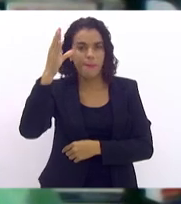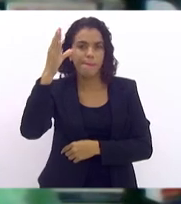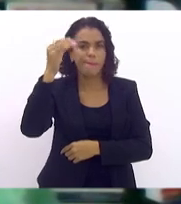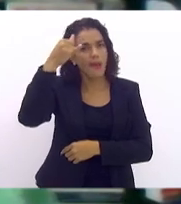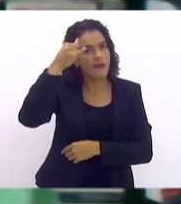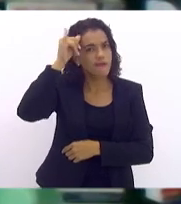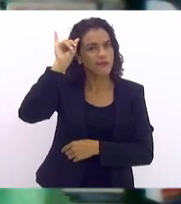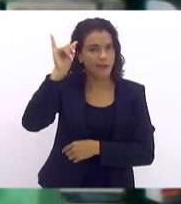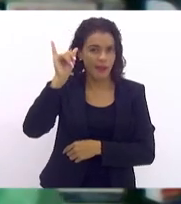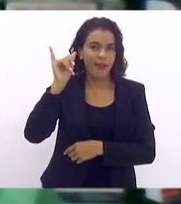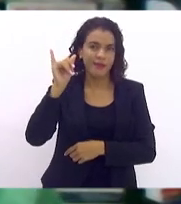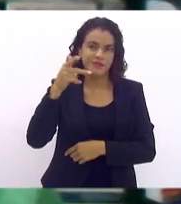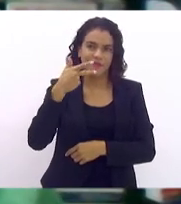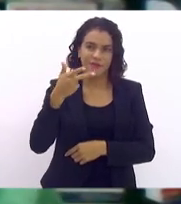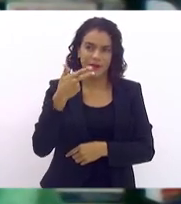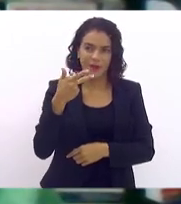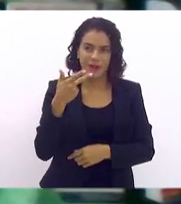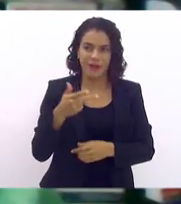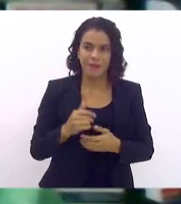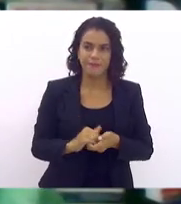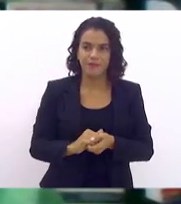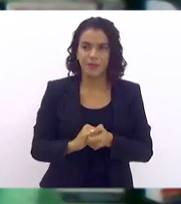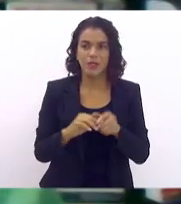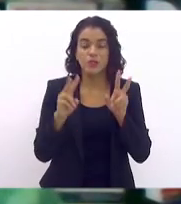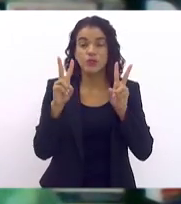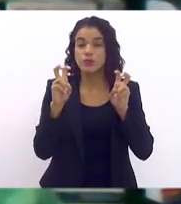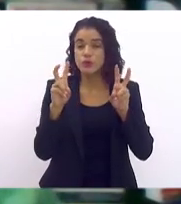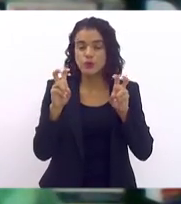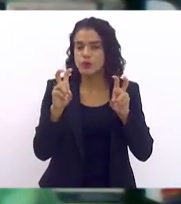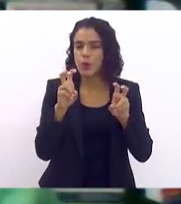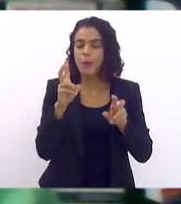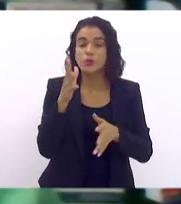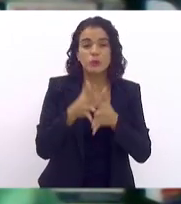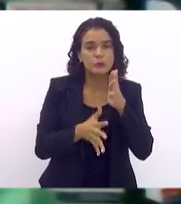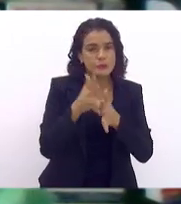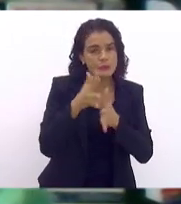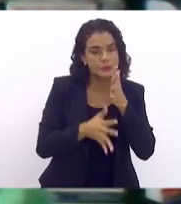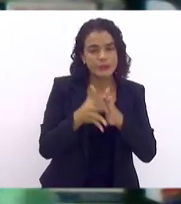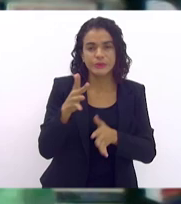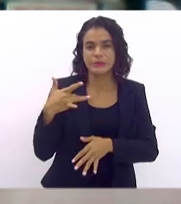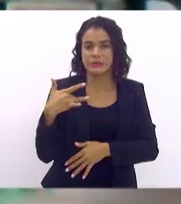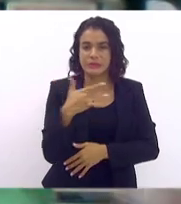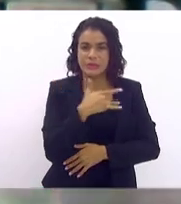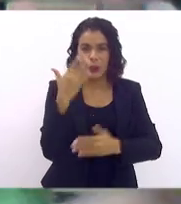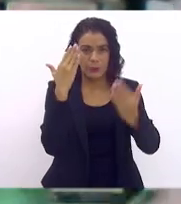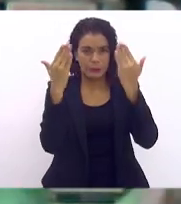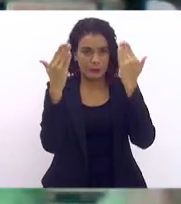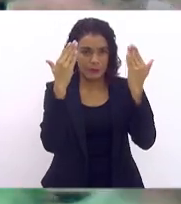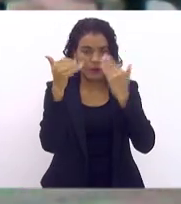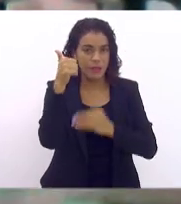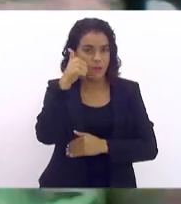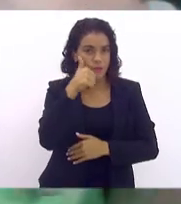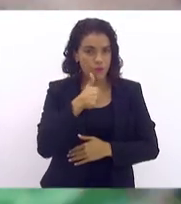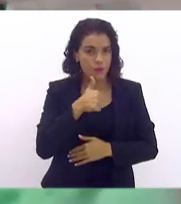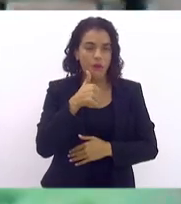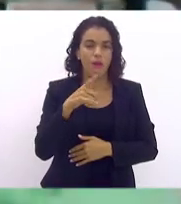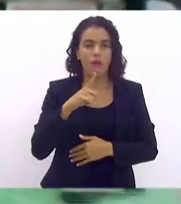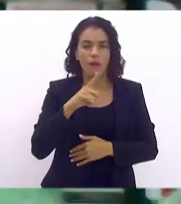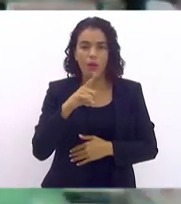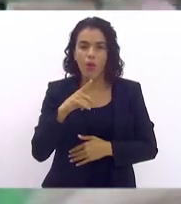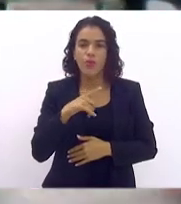evitar o que a gente vai falar mais para frente um pouquinho da questão dos danos que podem trazer a saúde mental da mulher, eu tento fazer filtragem